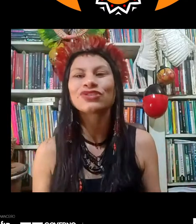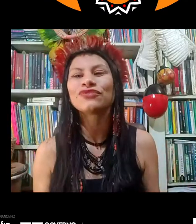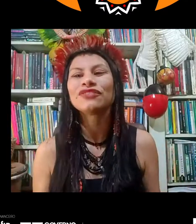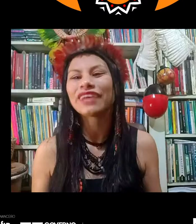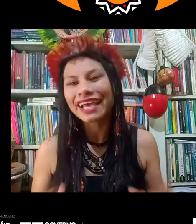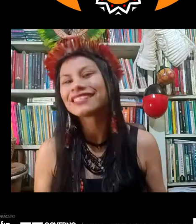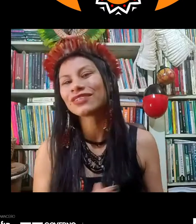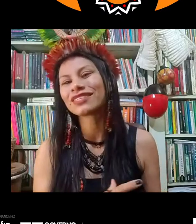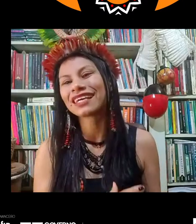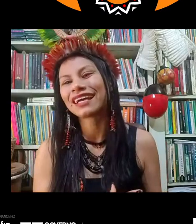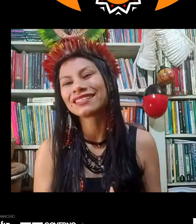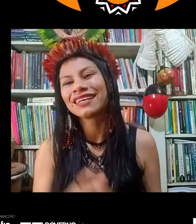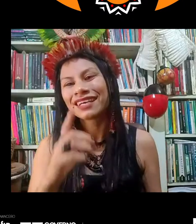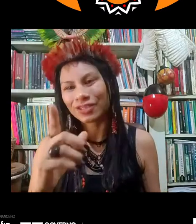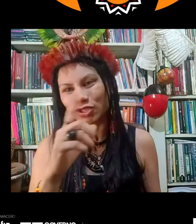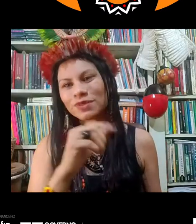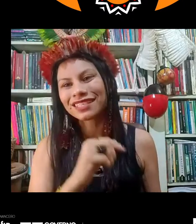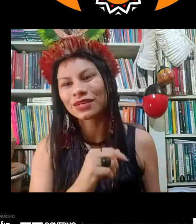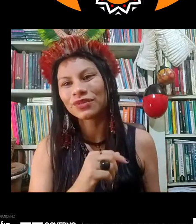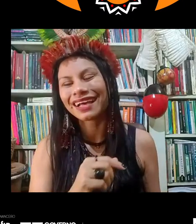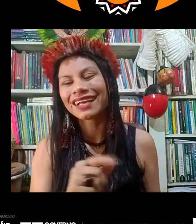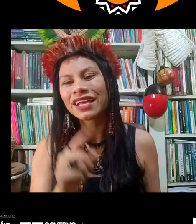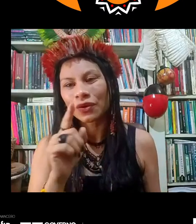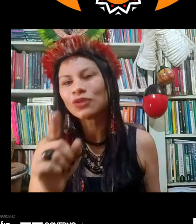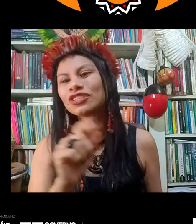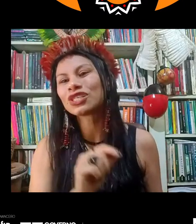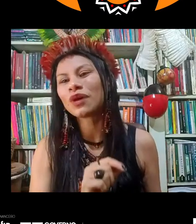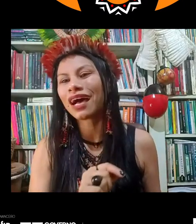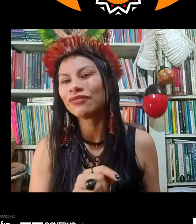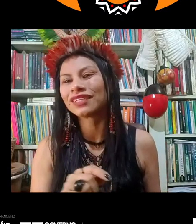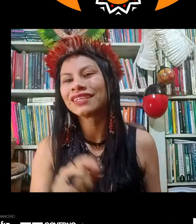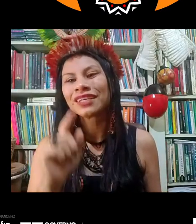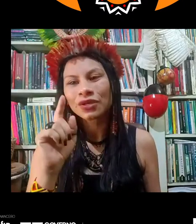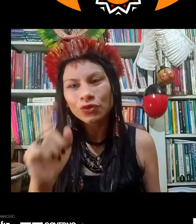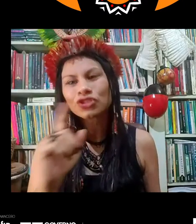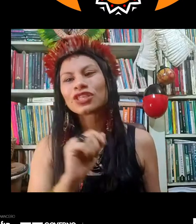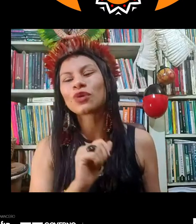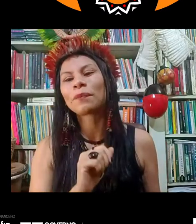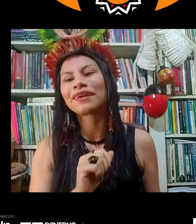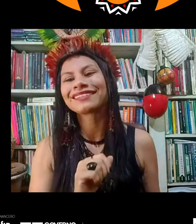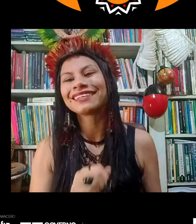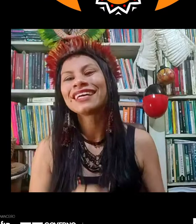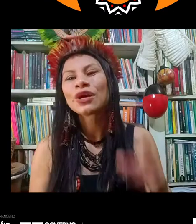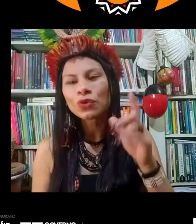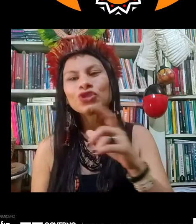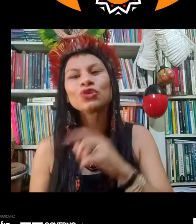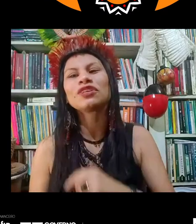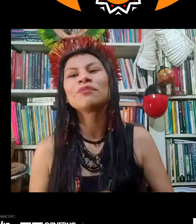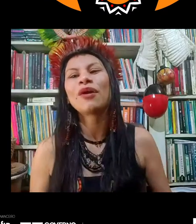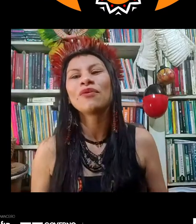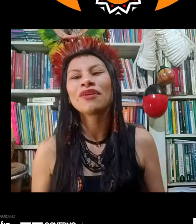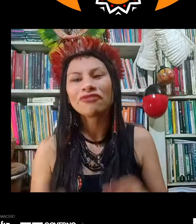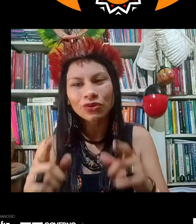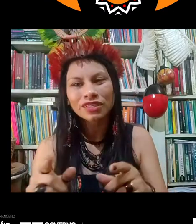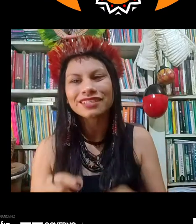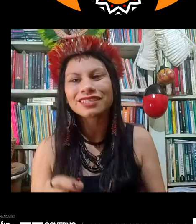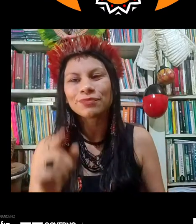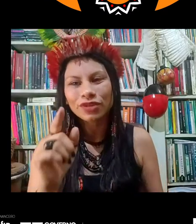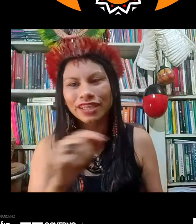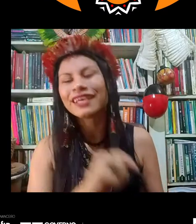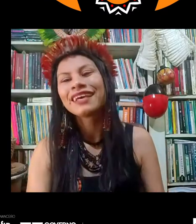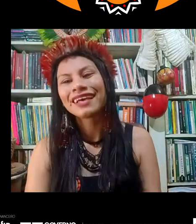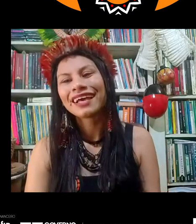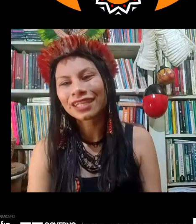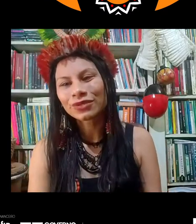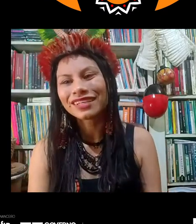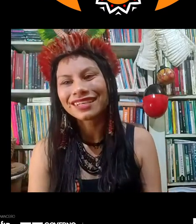aqui que a gente vive. Essa é a nossa casa. E a gente precisa cuidar. Cuide da sua árvore, cuide da sua planta, cuide de um animal, valorize,